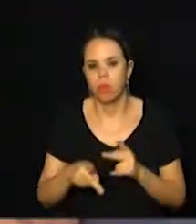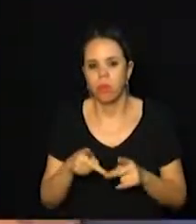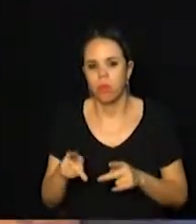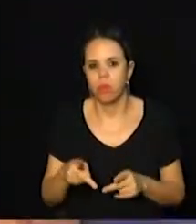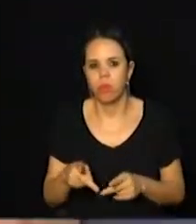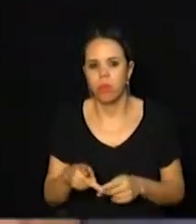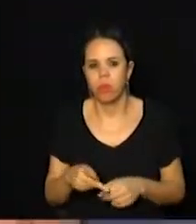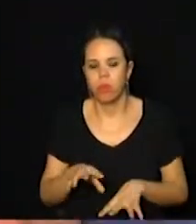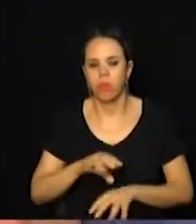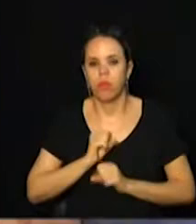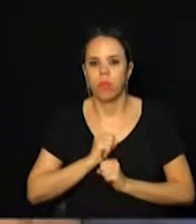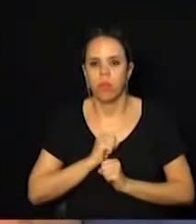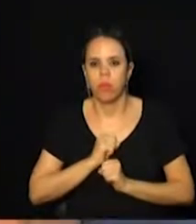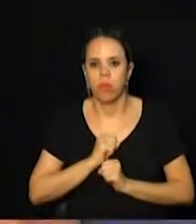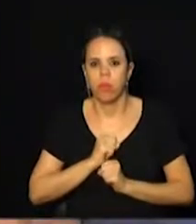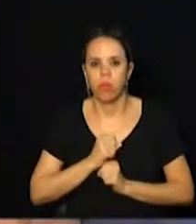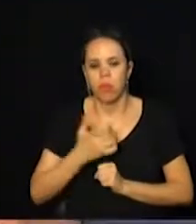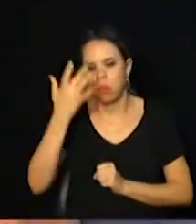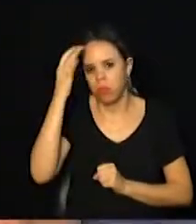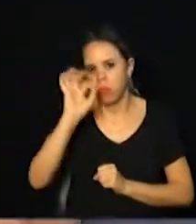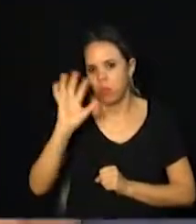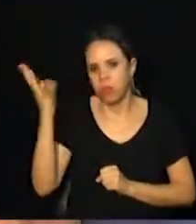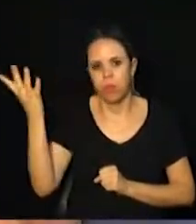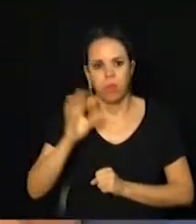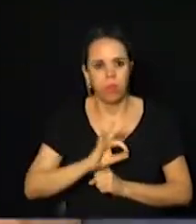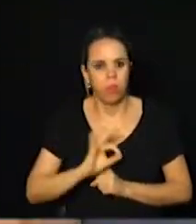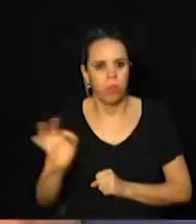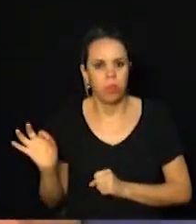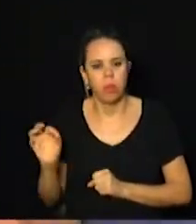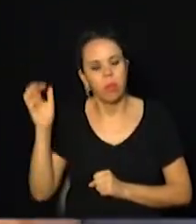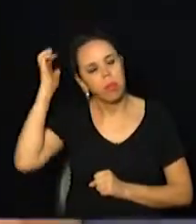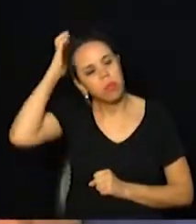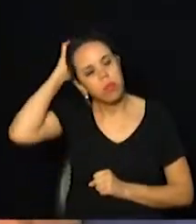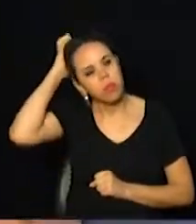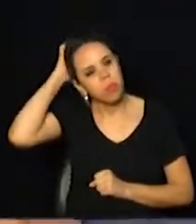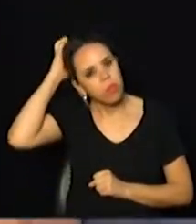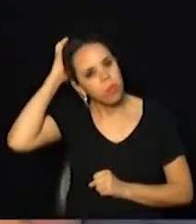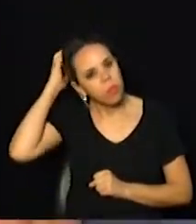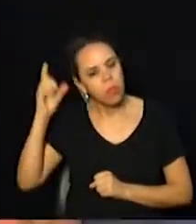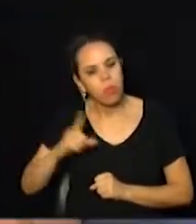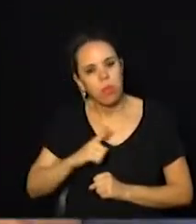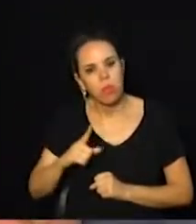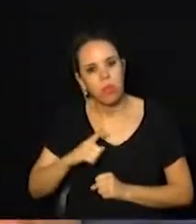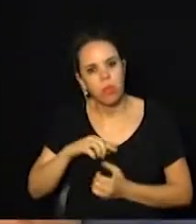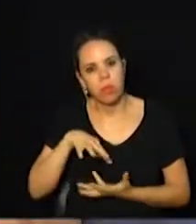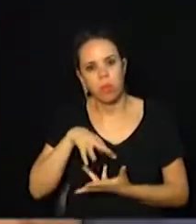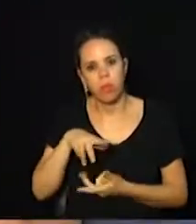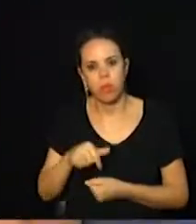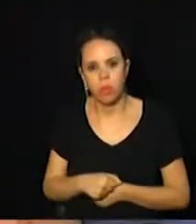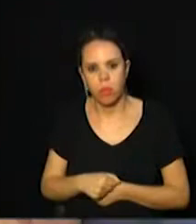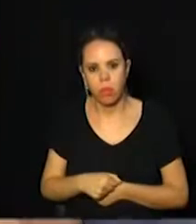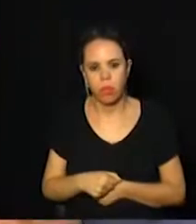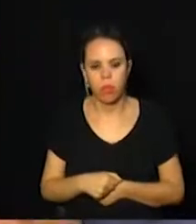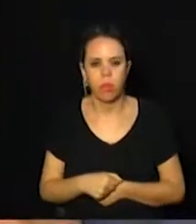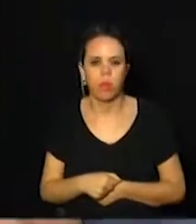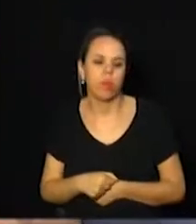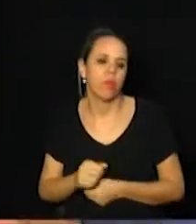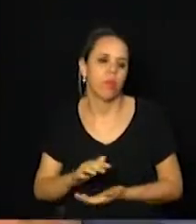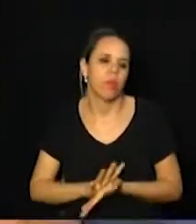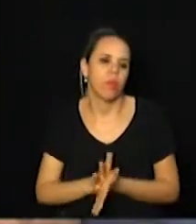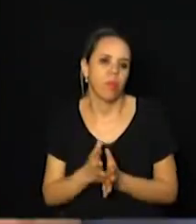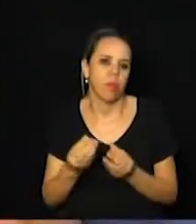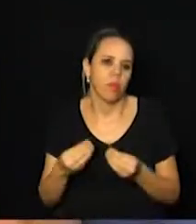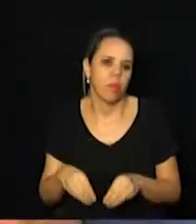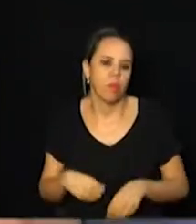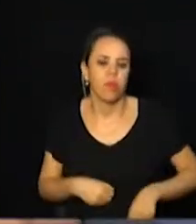pessoas que foram contaminadas que não sabemos que vai acontecer nós estamos fazendo o planeta todo indo de água abaixo